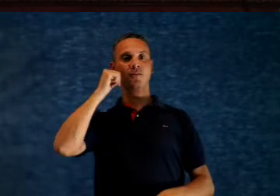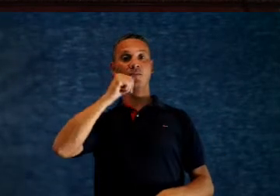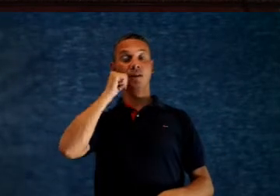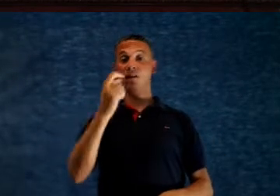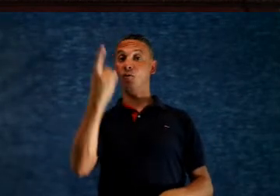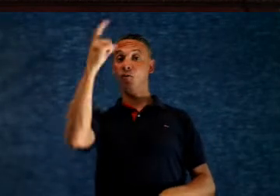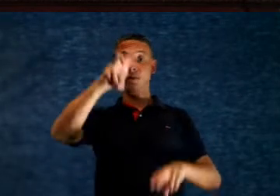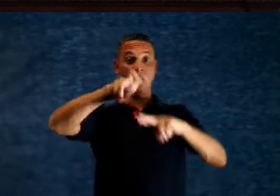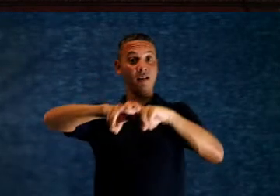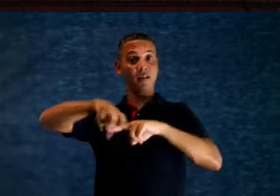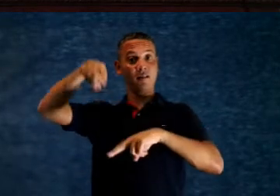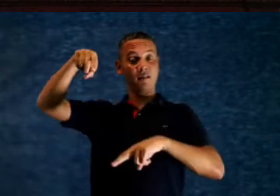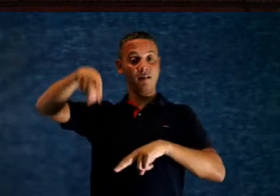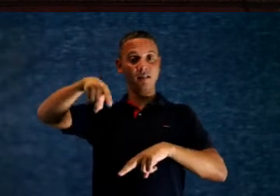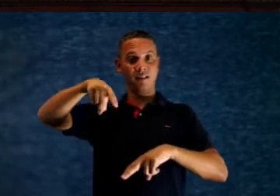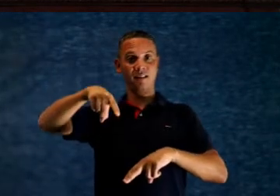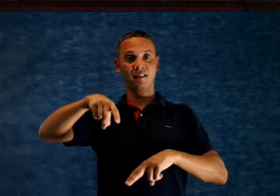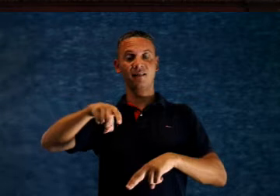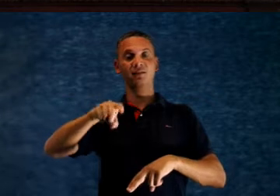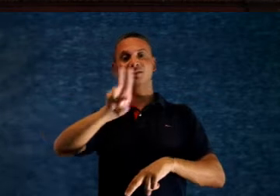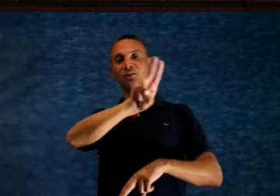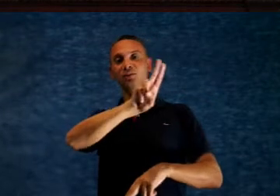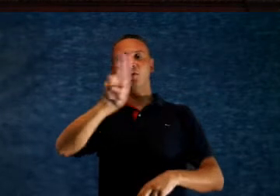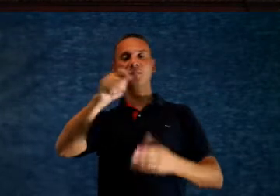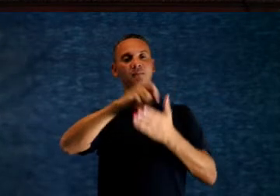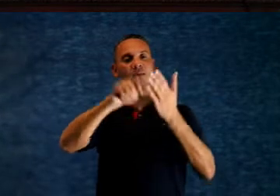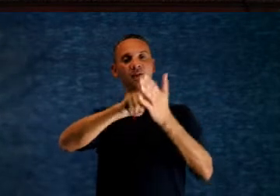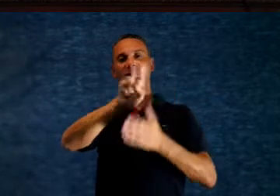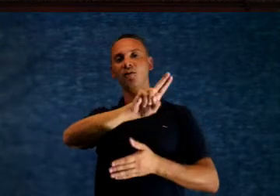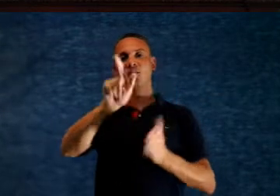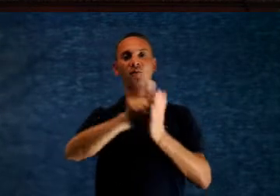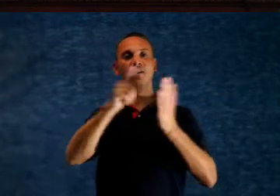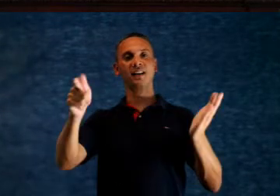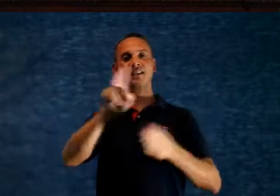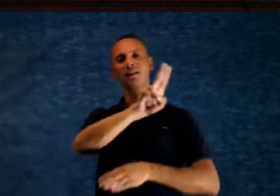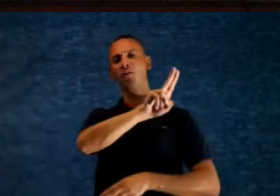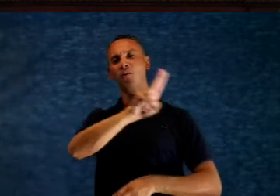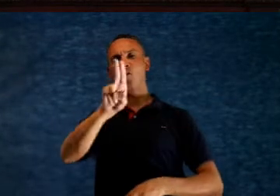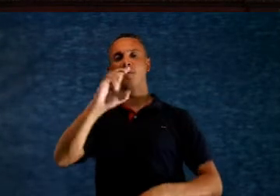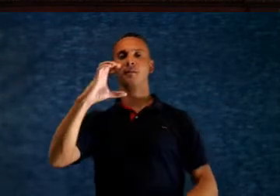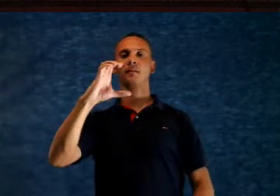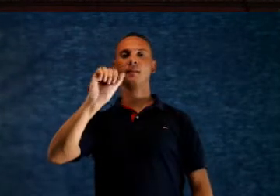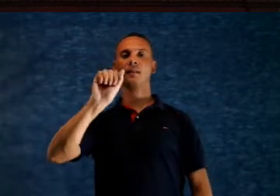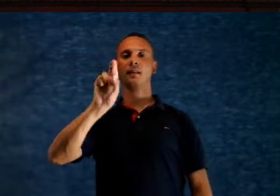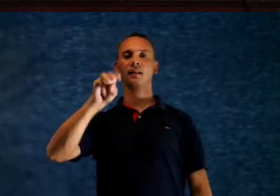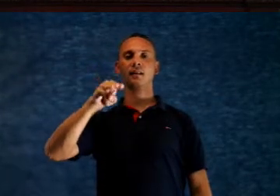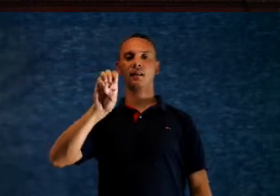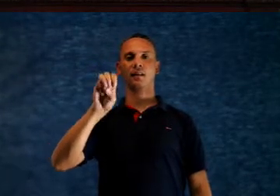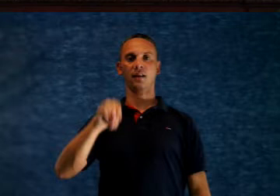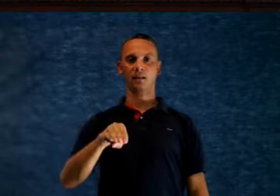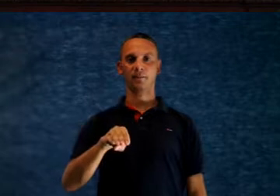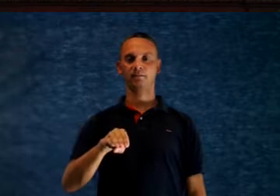suas integrantes, a querida confreira, escritora, jornalista, resenhista Carmen Schneider